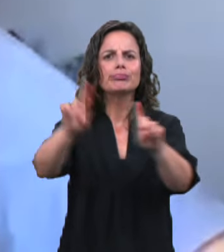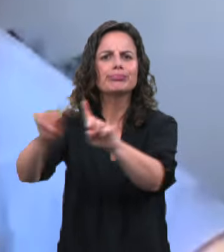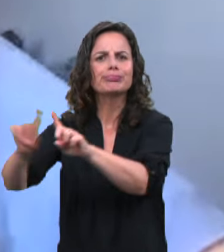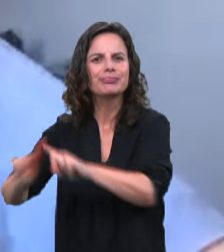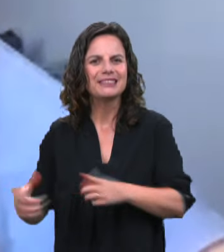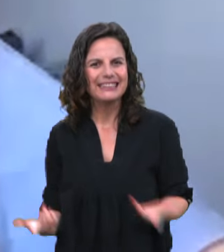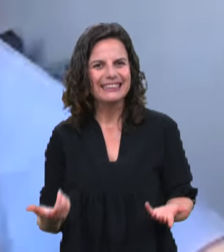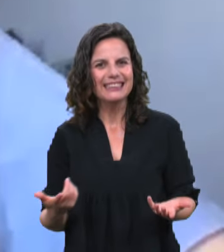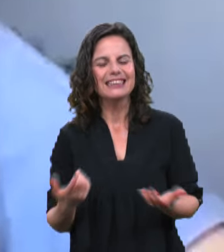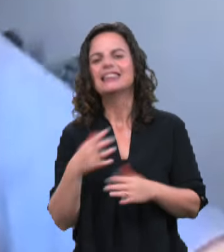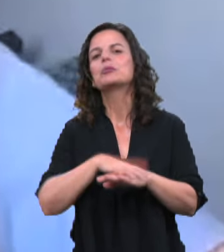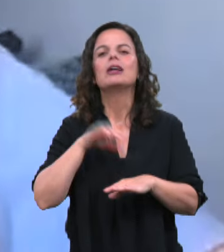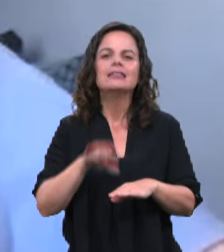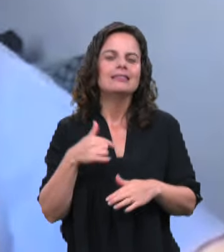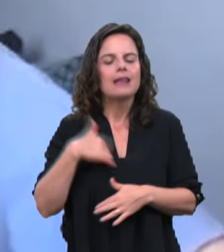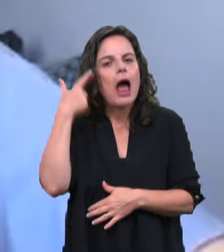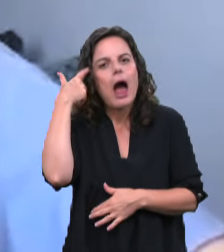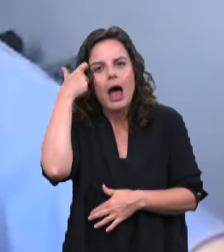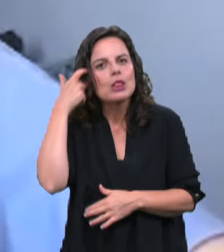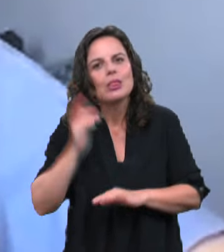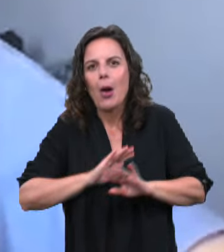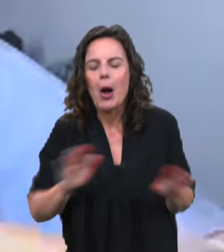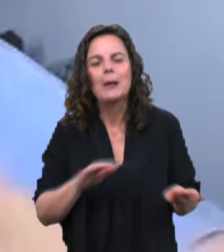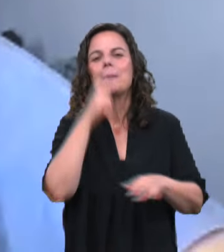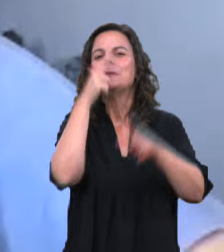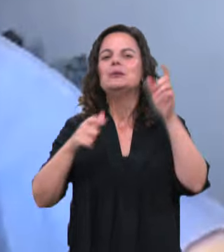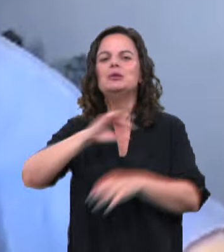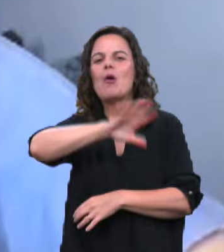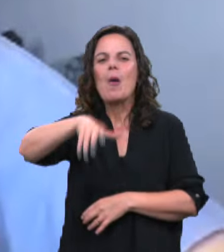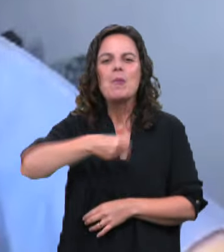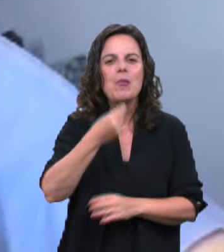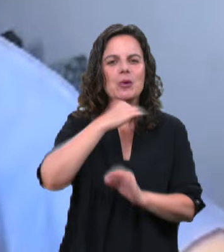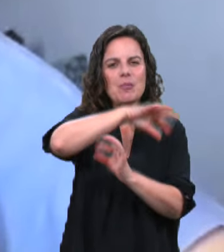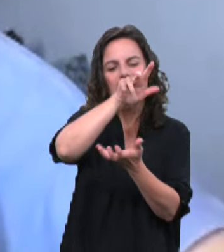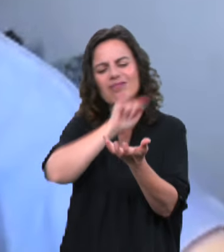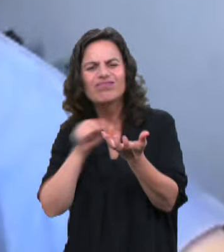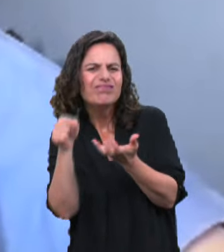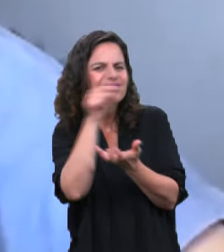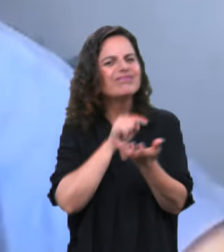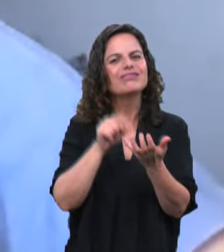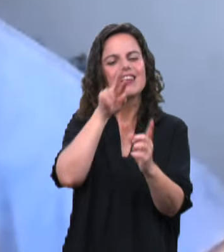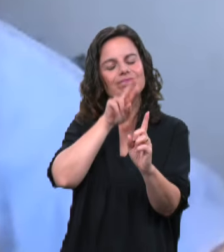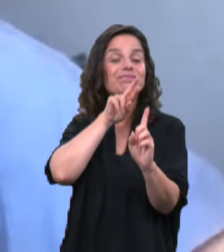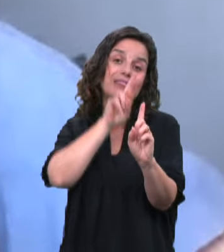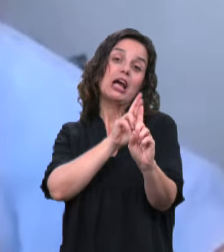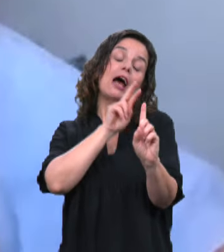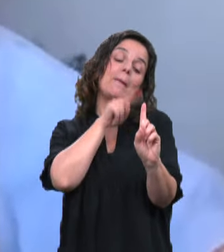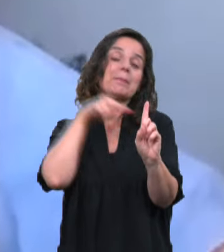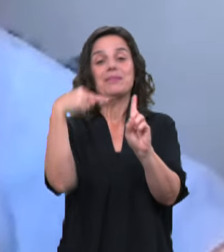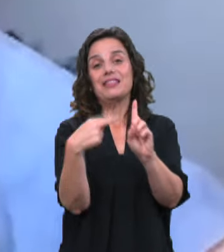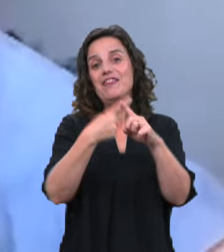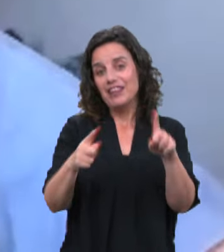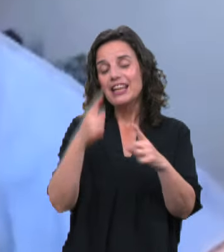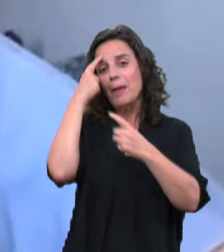isso, eu adoro que haja pessoas de todo o mundo com perspectivas diferentes e formas de